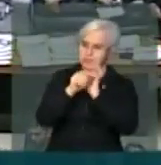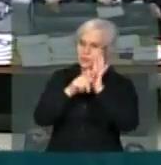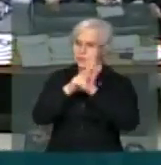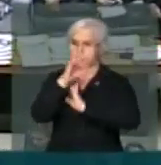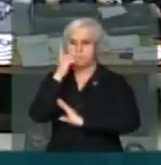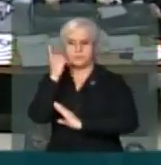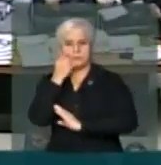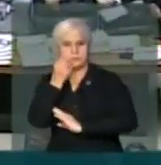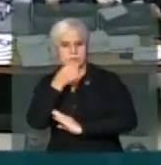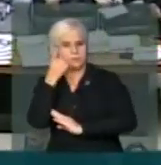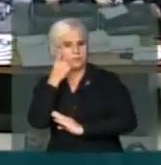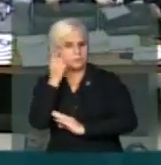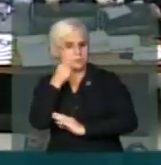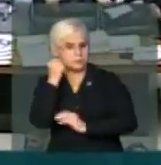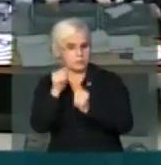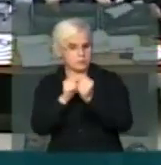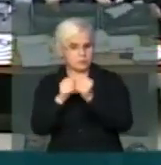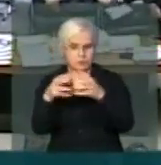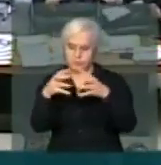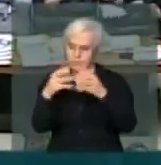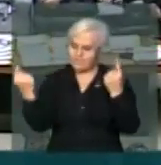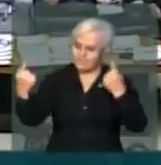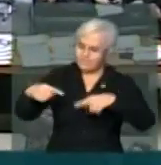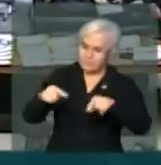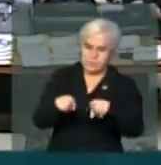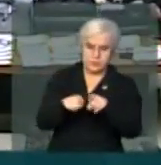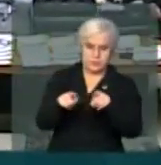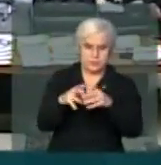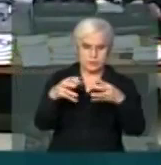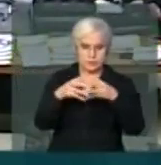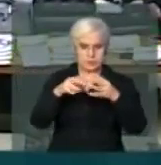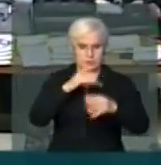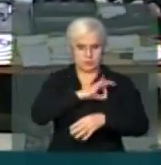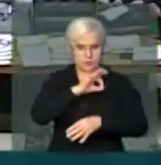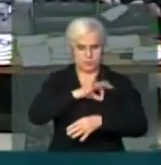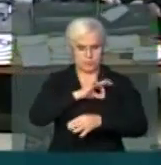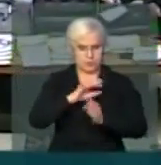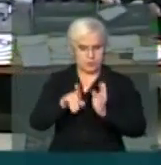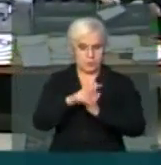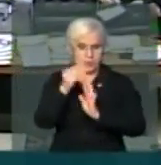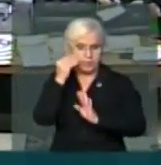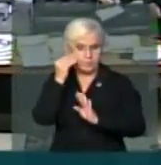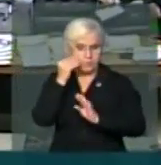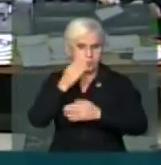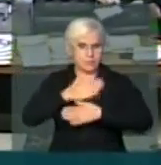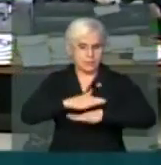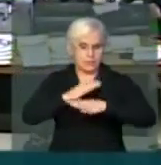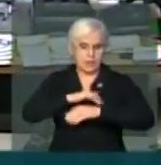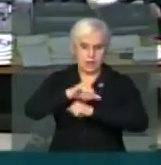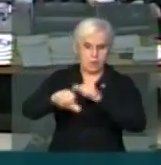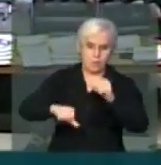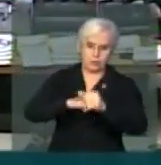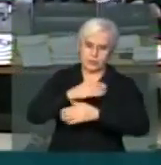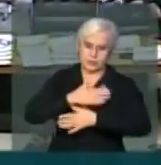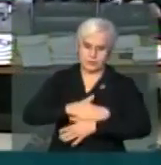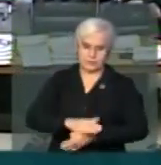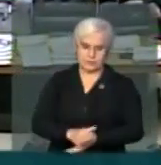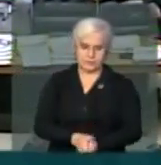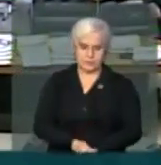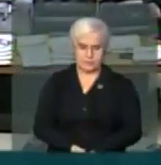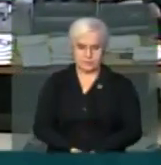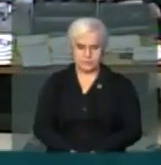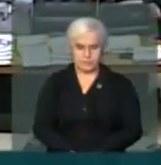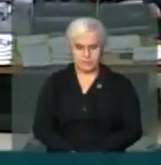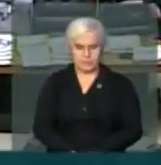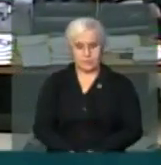de base, oposição, enfim, e com o envolvimento da polícia legislativa para que tudo possa se acalmar. Ô Carlos, a situação